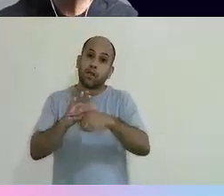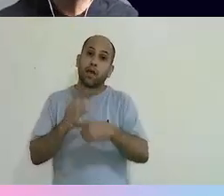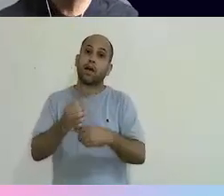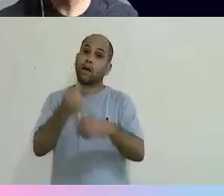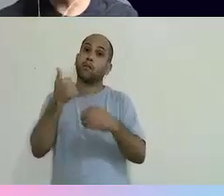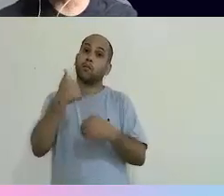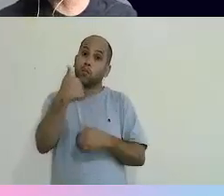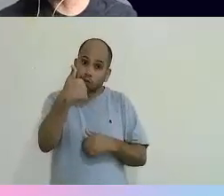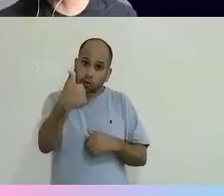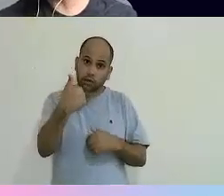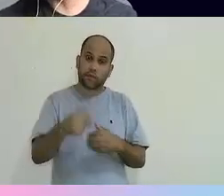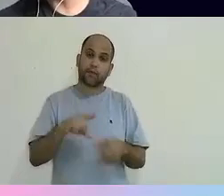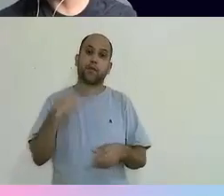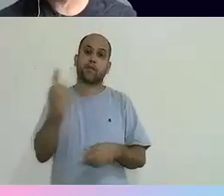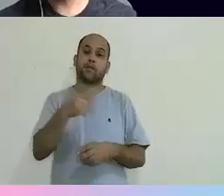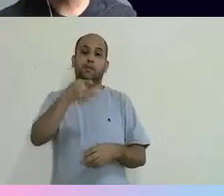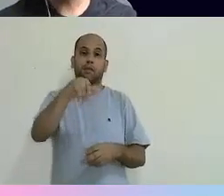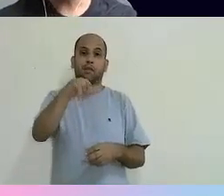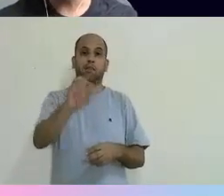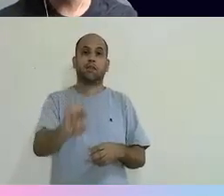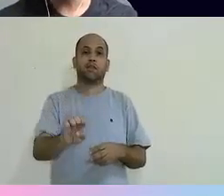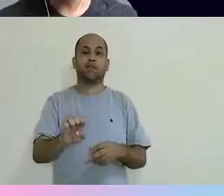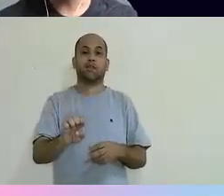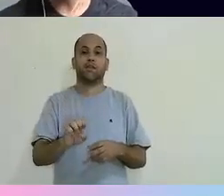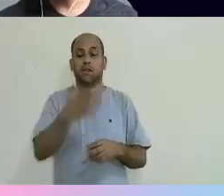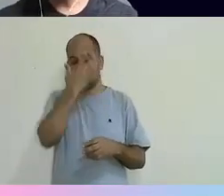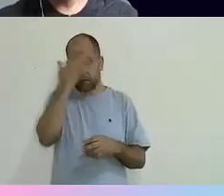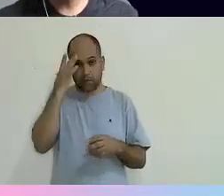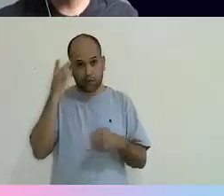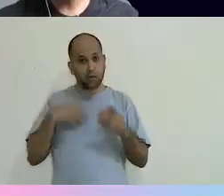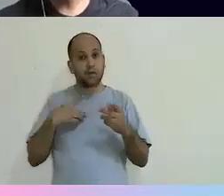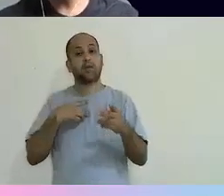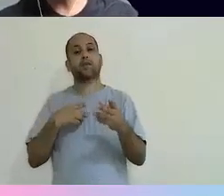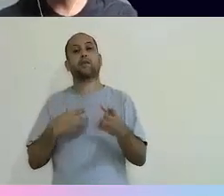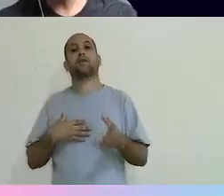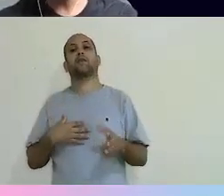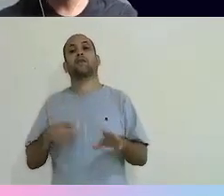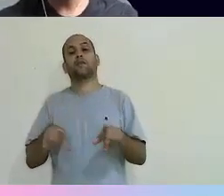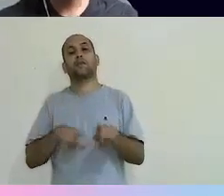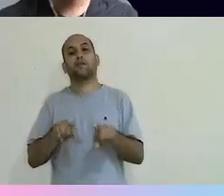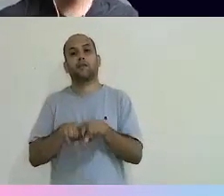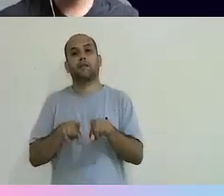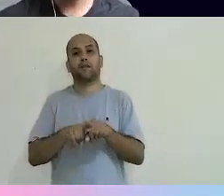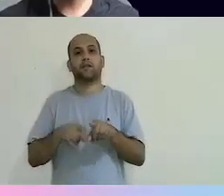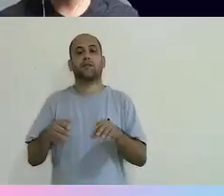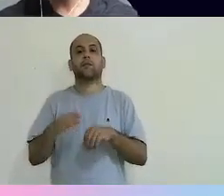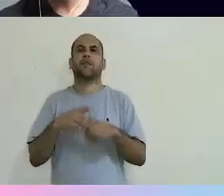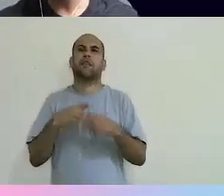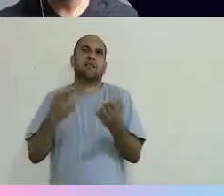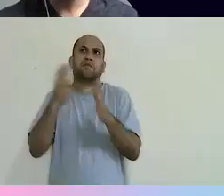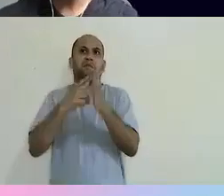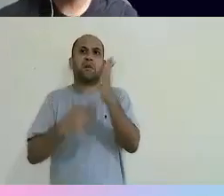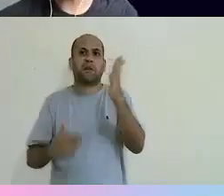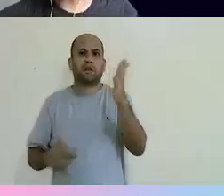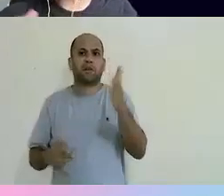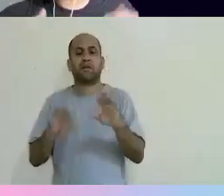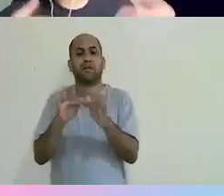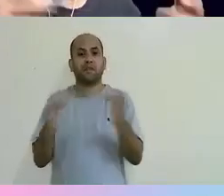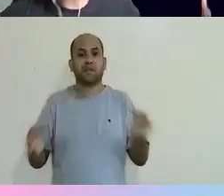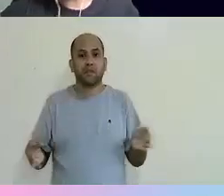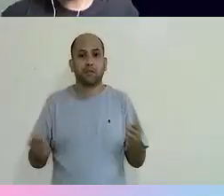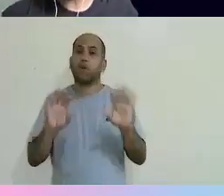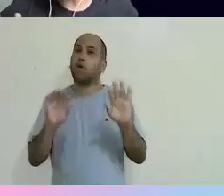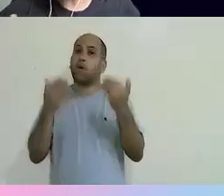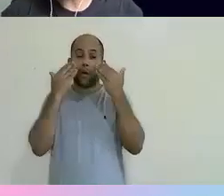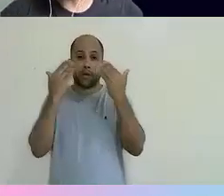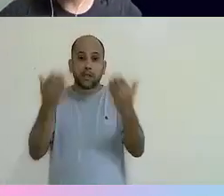cliente? As pessoas que a gente está atendendo, seja num relatório simples, seja numa apresentação linda, maravilhosa que a gente